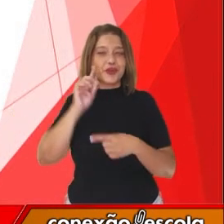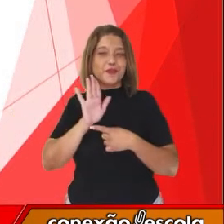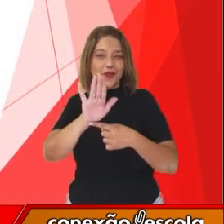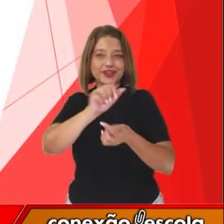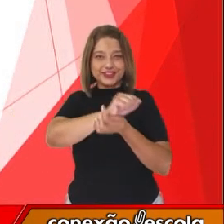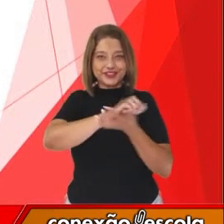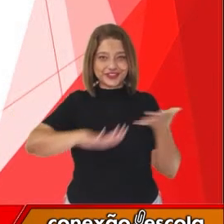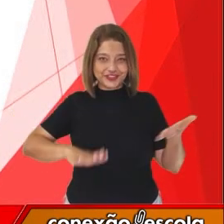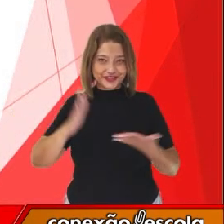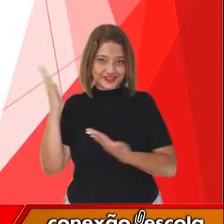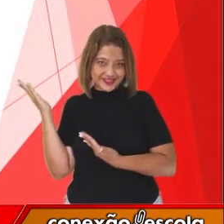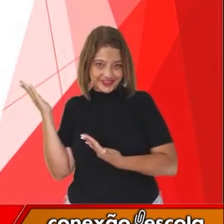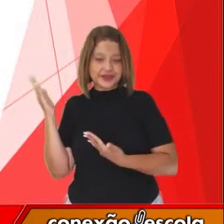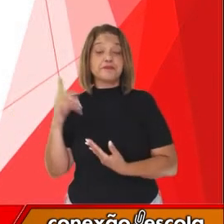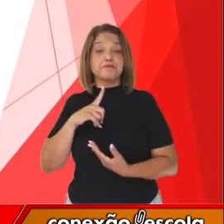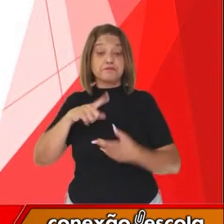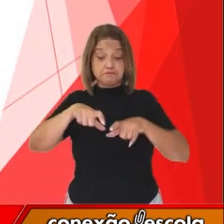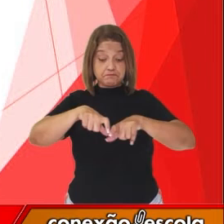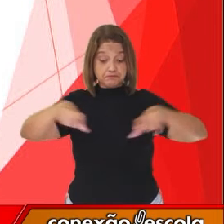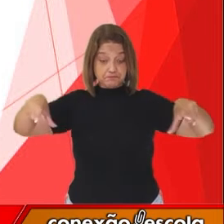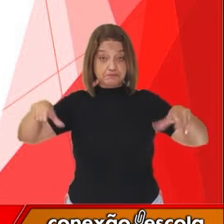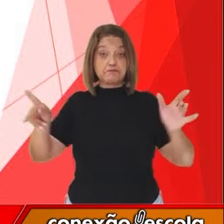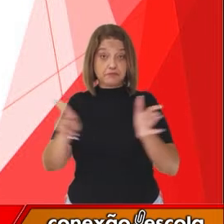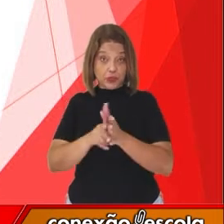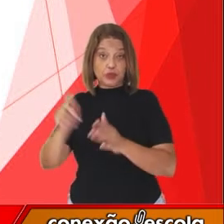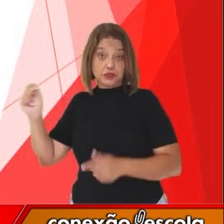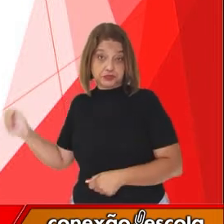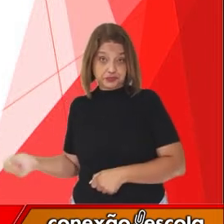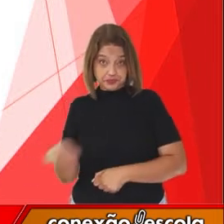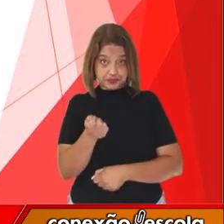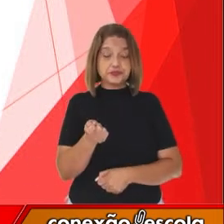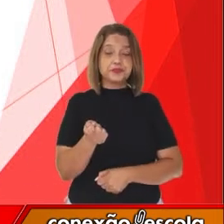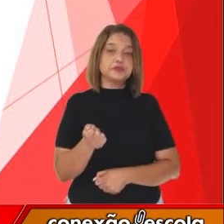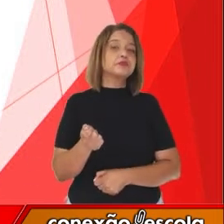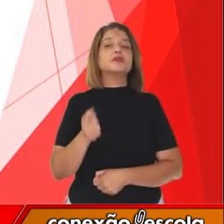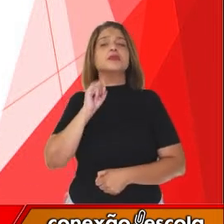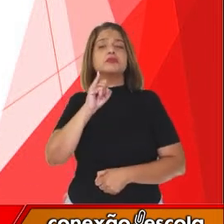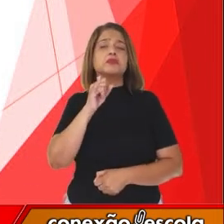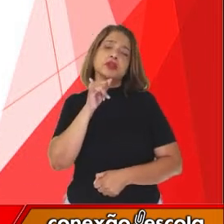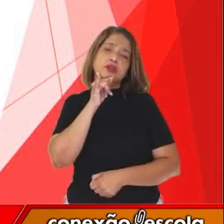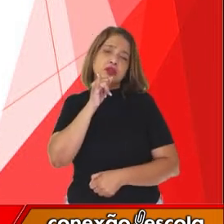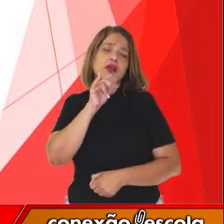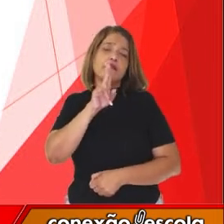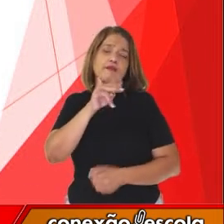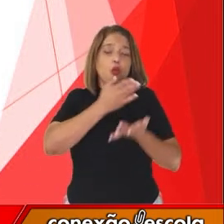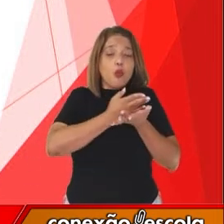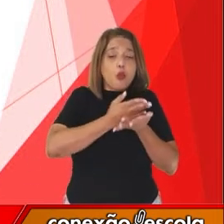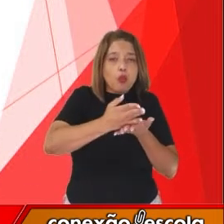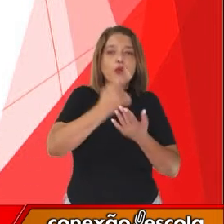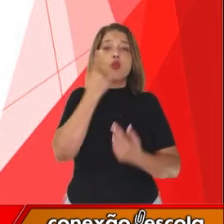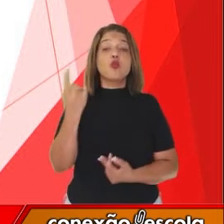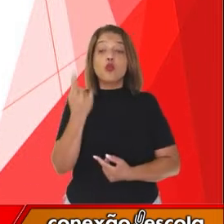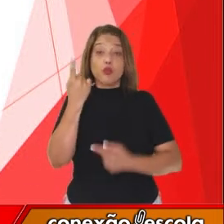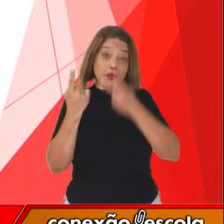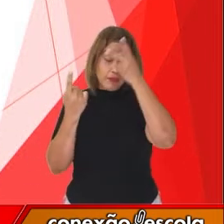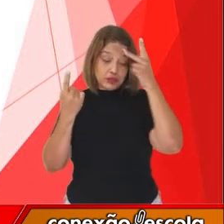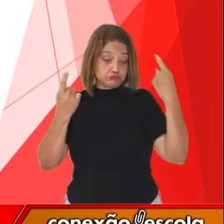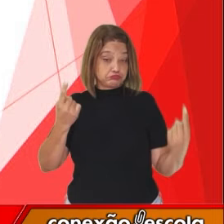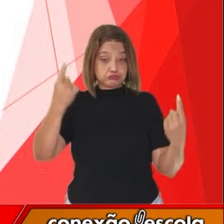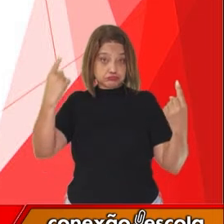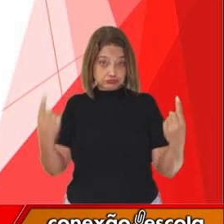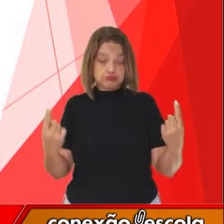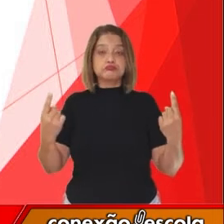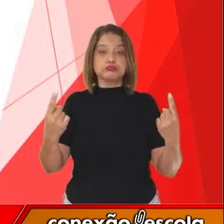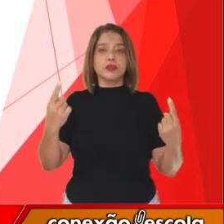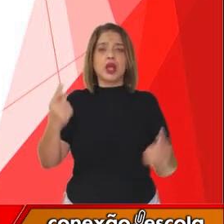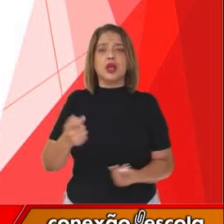Nós temos aqui uma quadra de tênis. Imagine que vai ter início uma partida de tênis simples. O juiz chamou